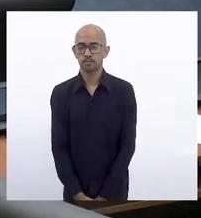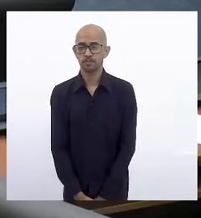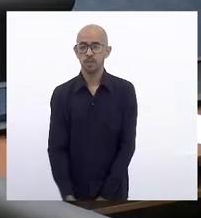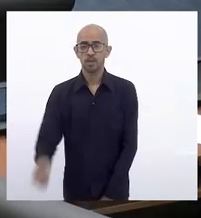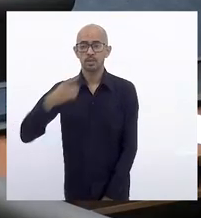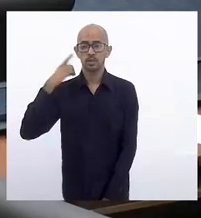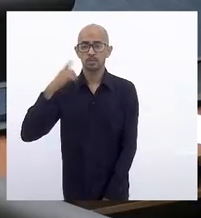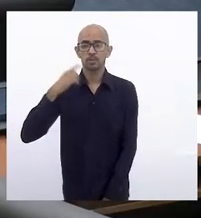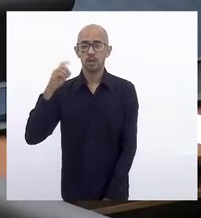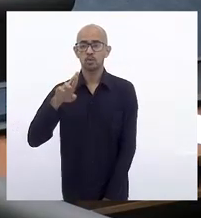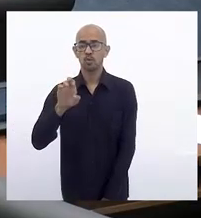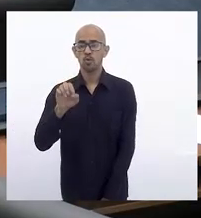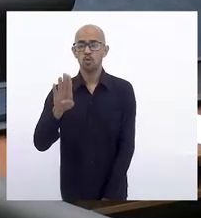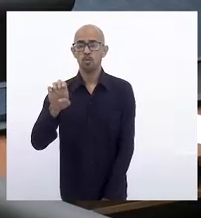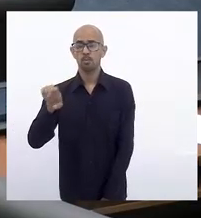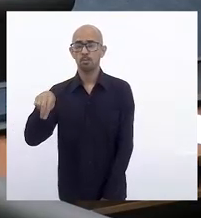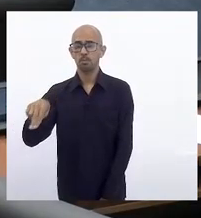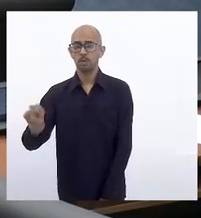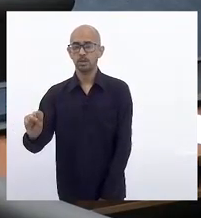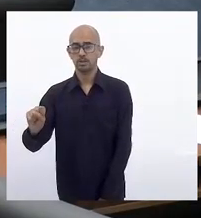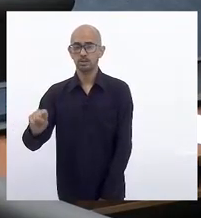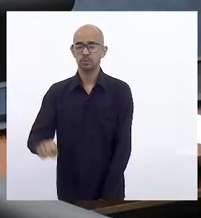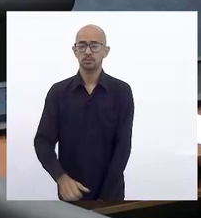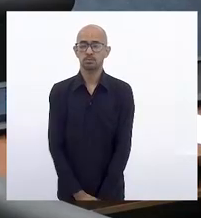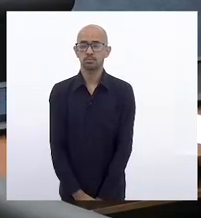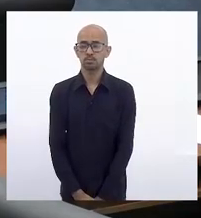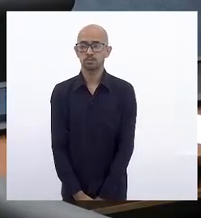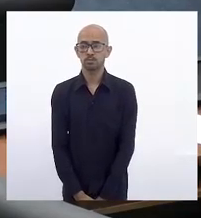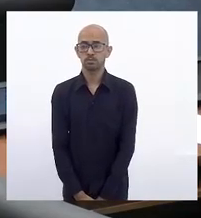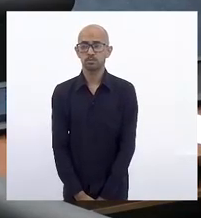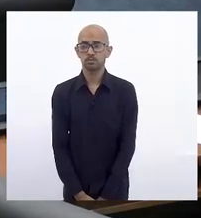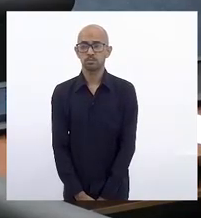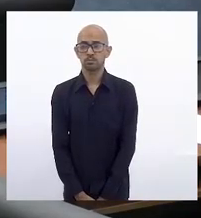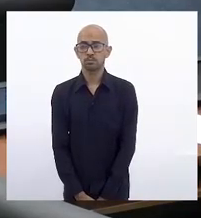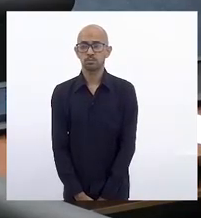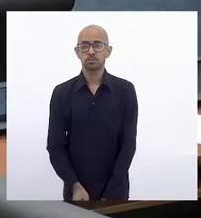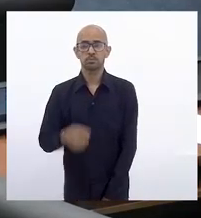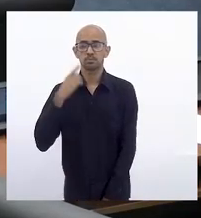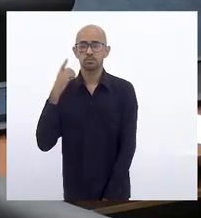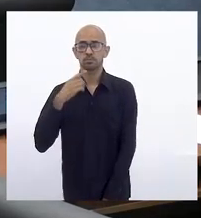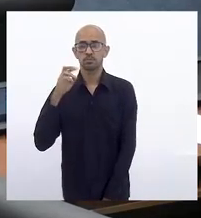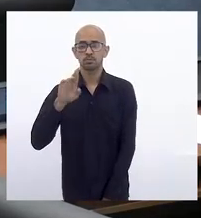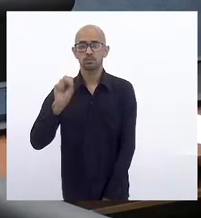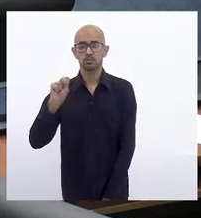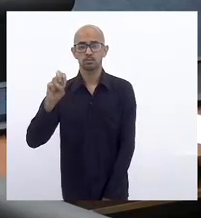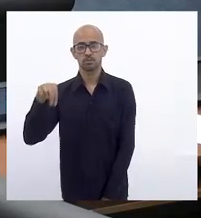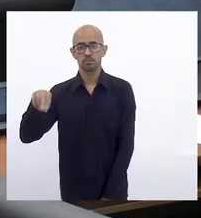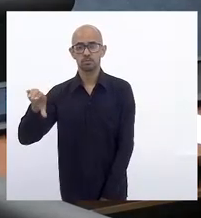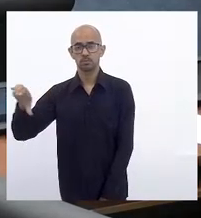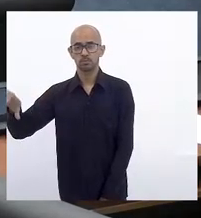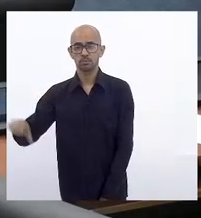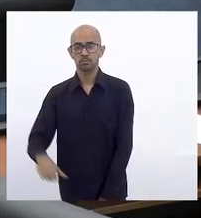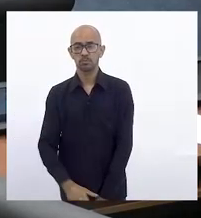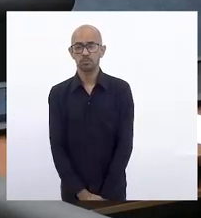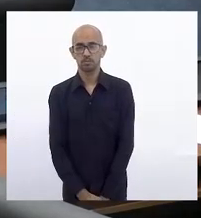Deputado Rubens Montempo. Deputado Rubens Montempo. Deputada Rosane Félix,